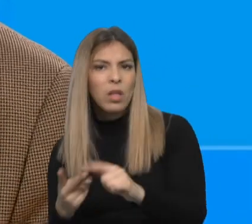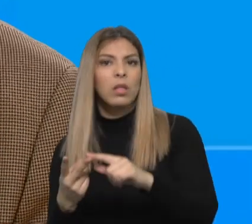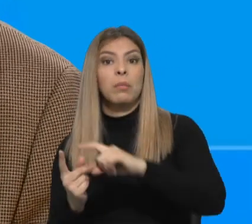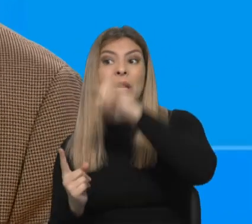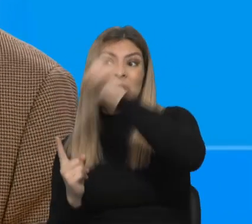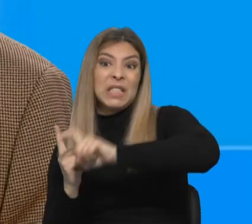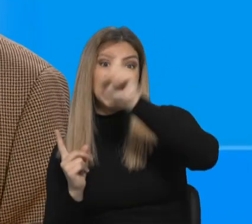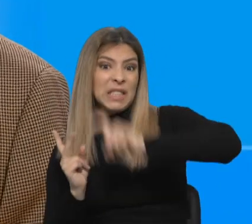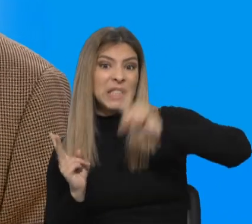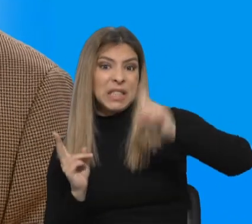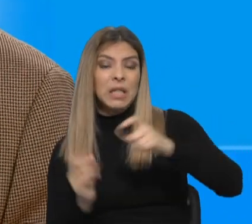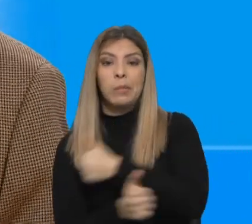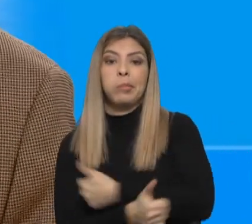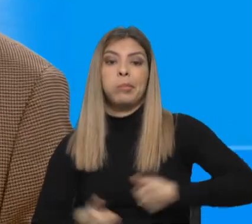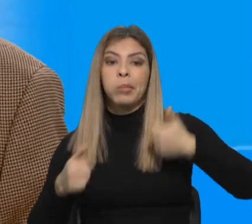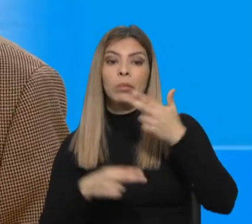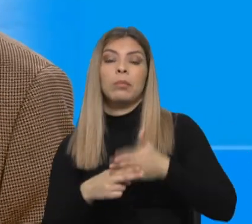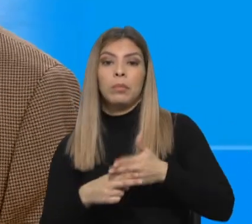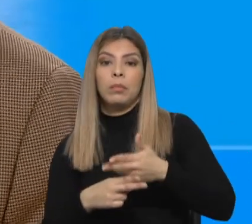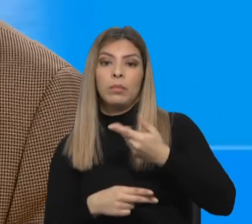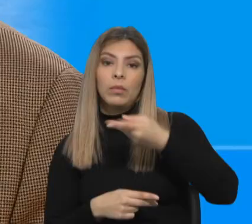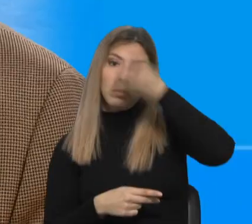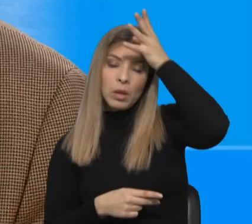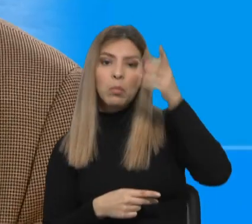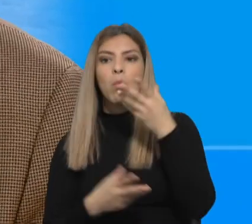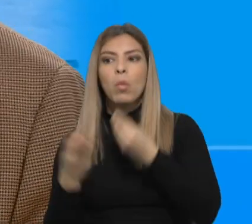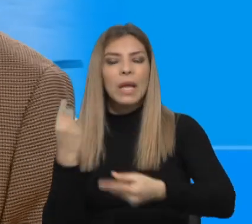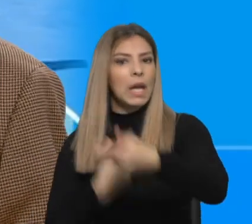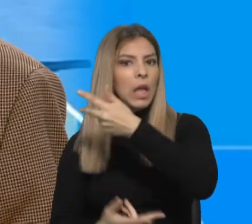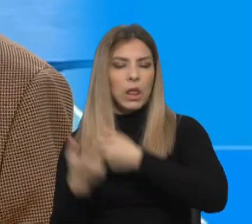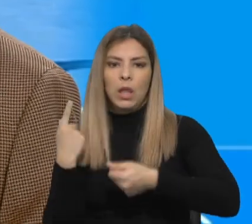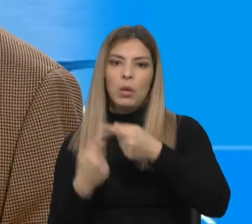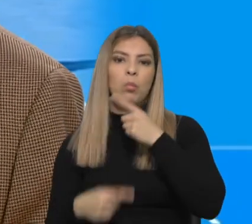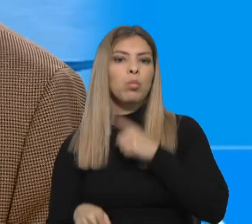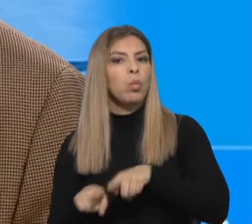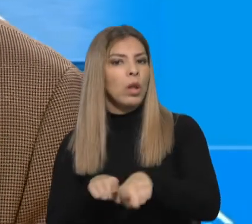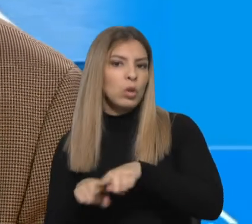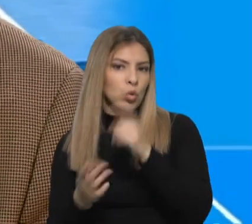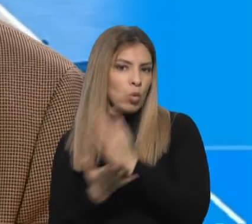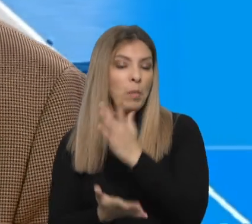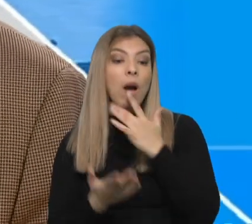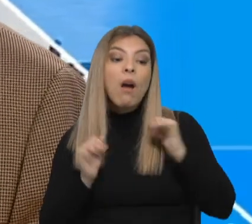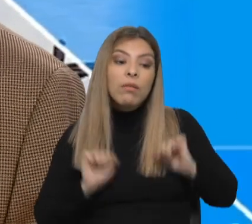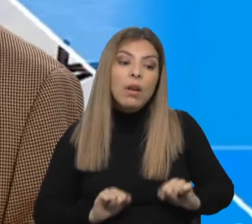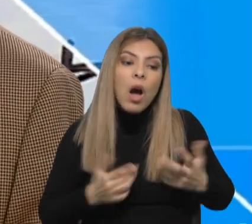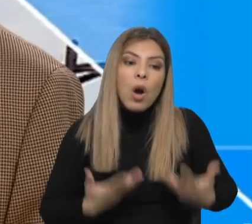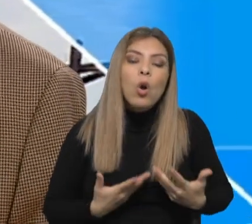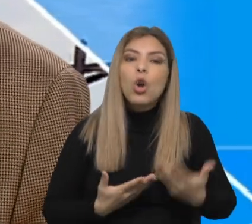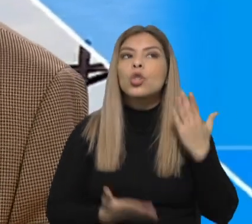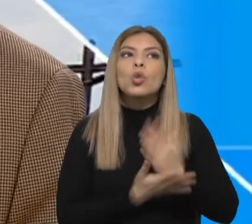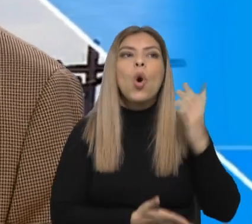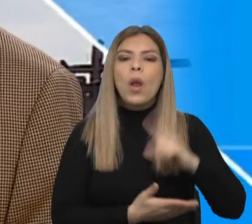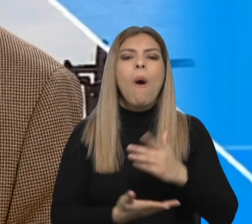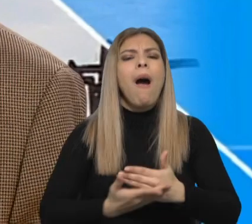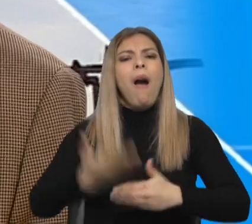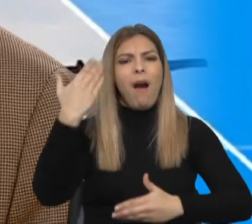encontram nas cidades romanas antigas muitas críticas aos políticos. Portanto, não é uma coisa exclusiva dos nossos tempos, é praticamente uma constante ao longo de